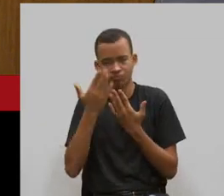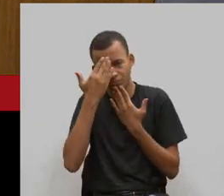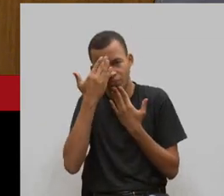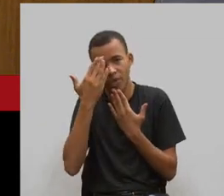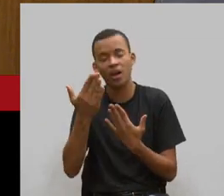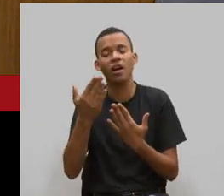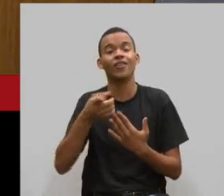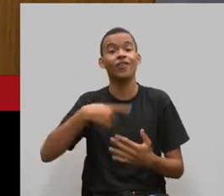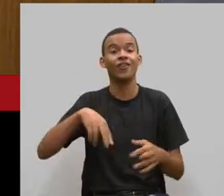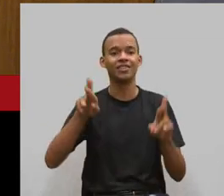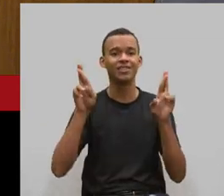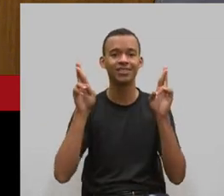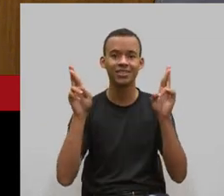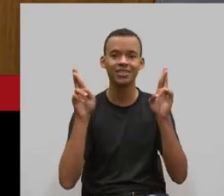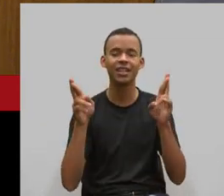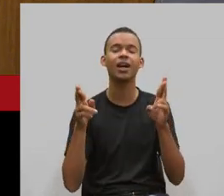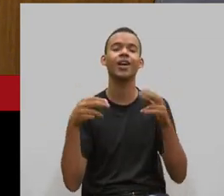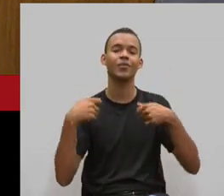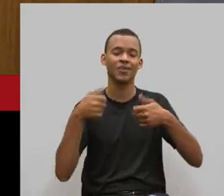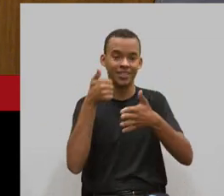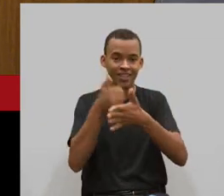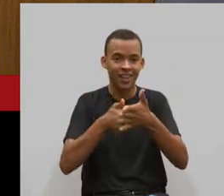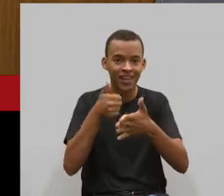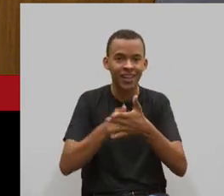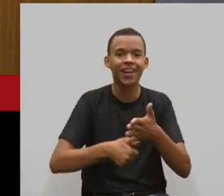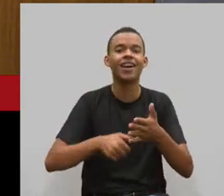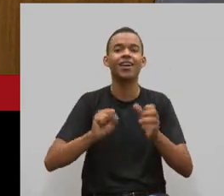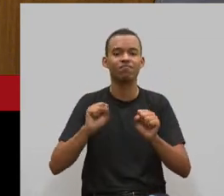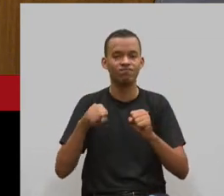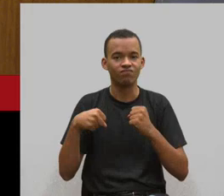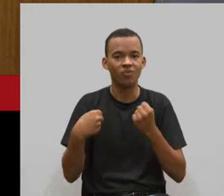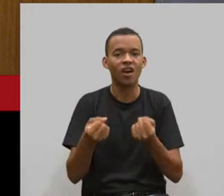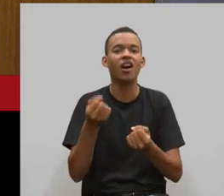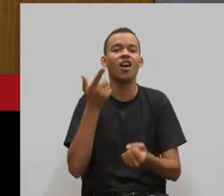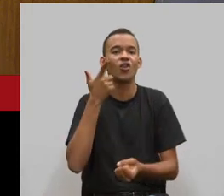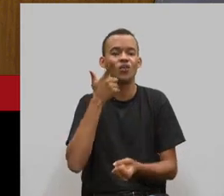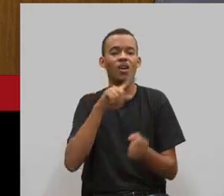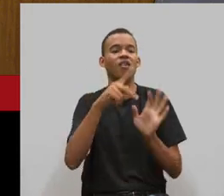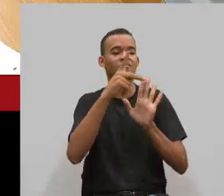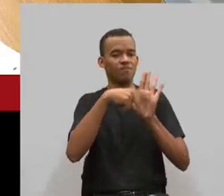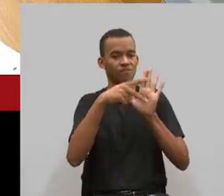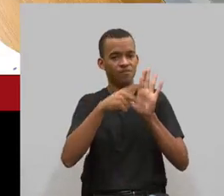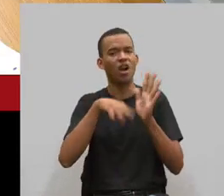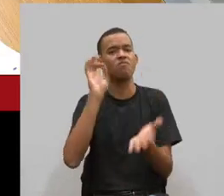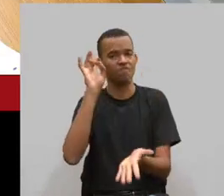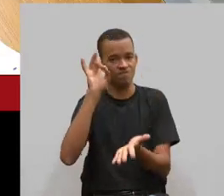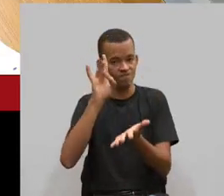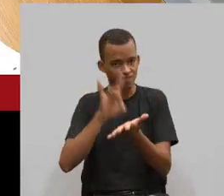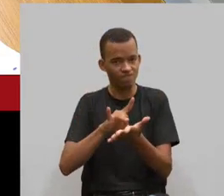empenhar para que isso aí se torne realidade fique com Deus grande